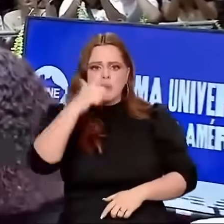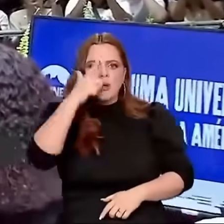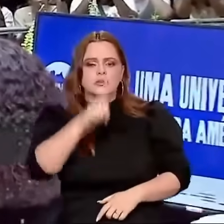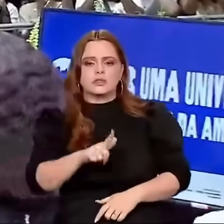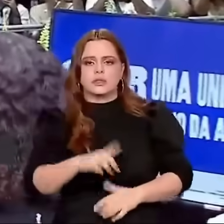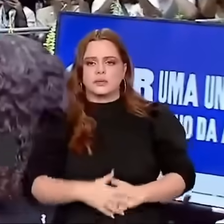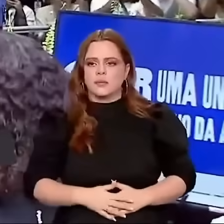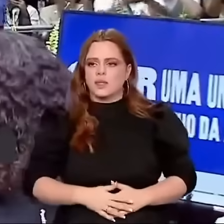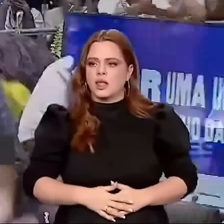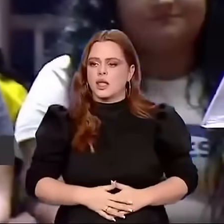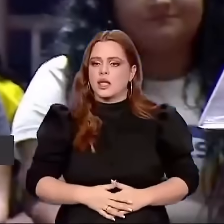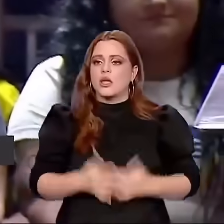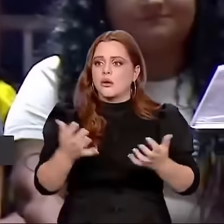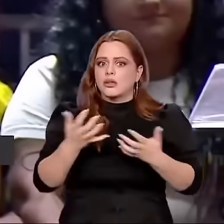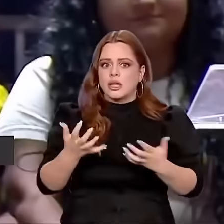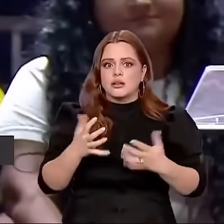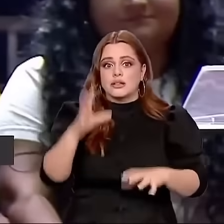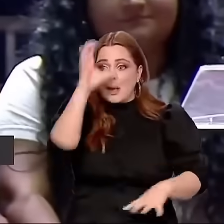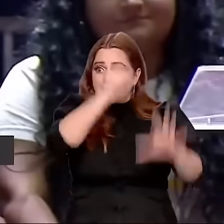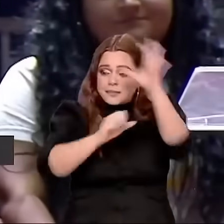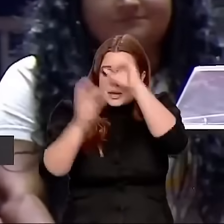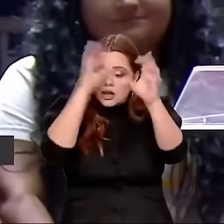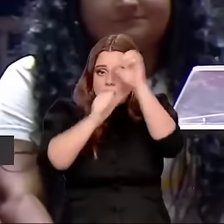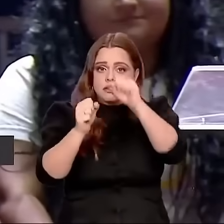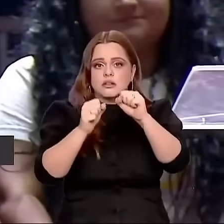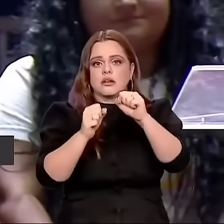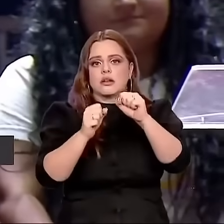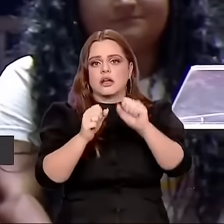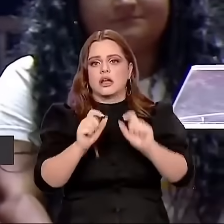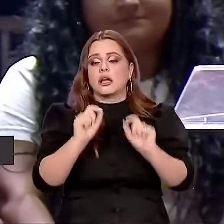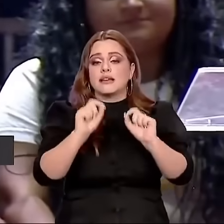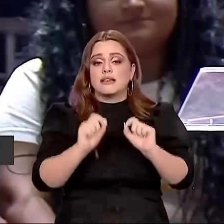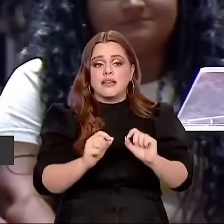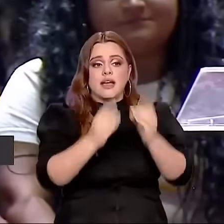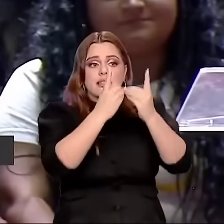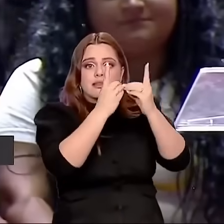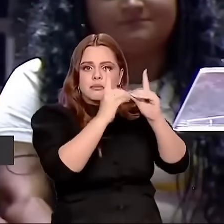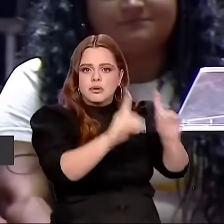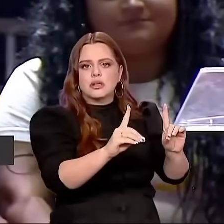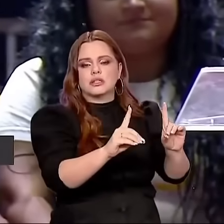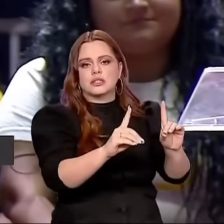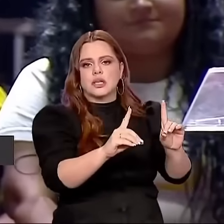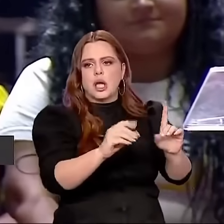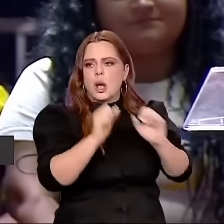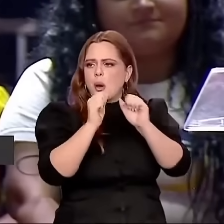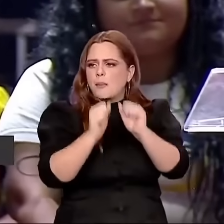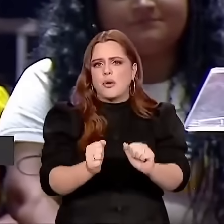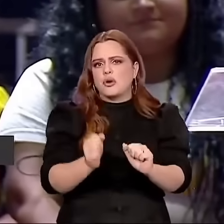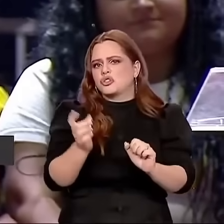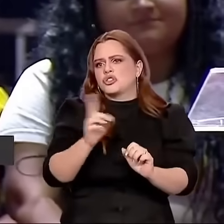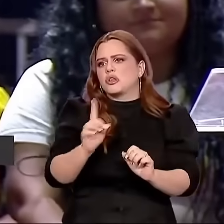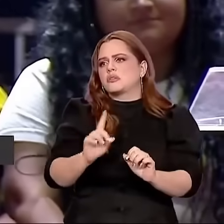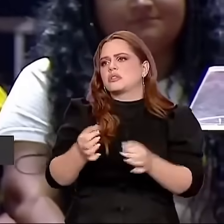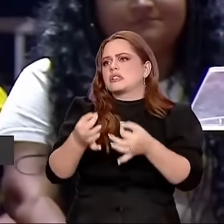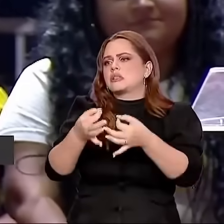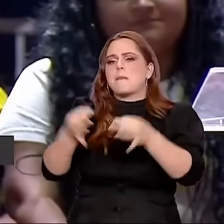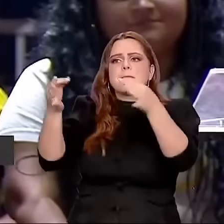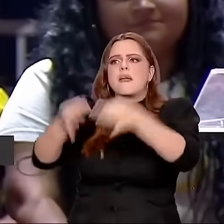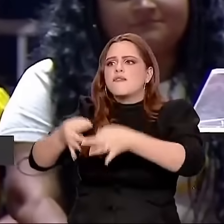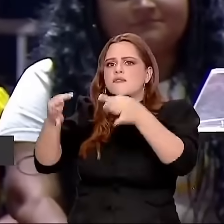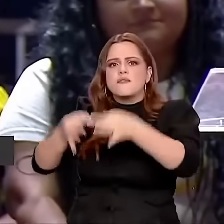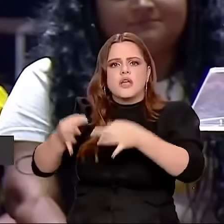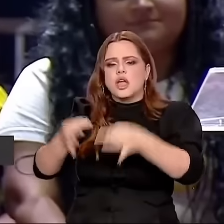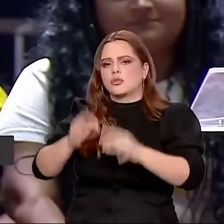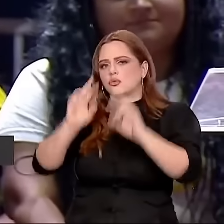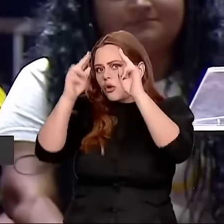tenha aprendido uma lição. A lição de que a democracia pode não ser a coisa mais perfeita que